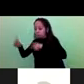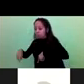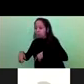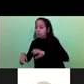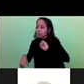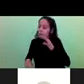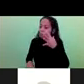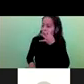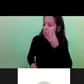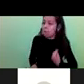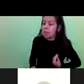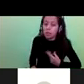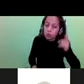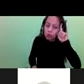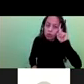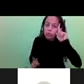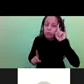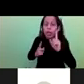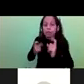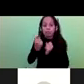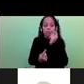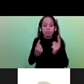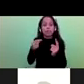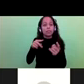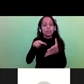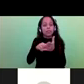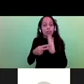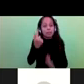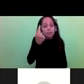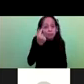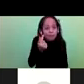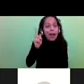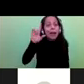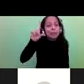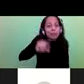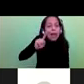presencialmente. É da ordem do bilhão.